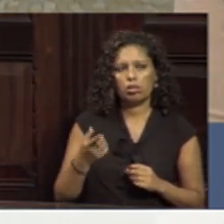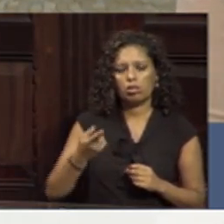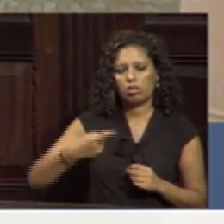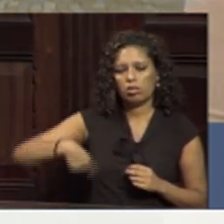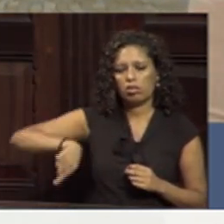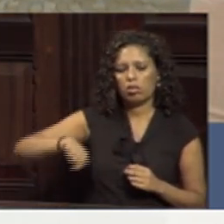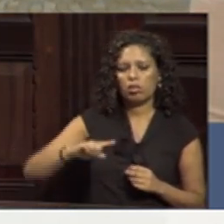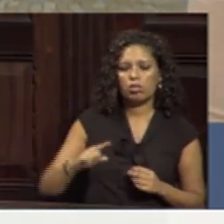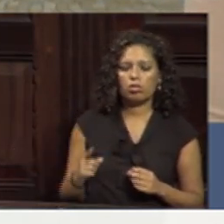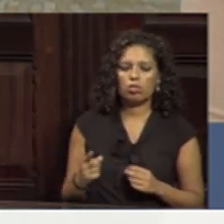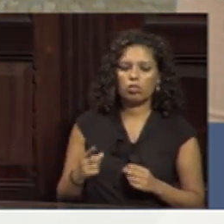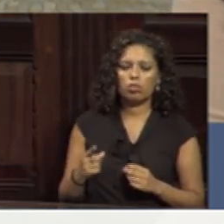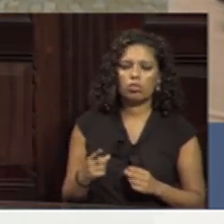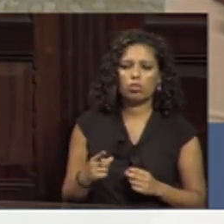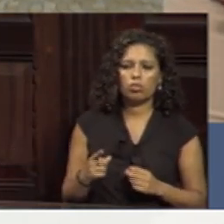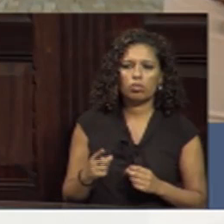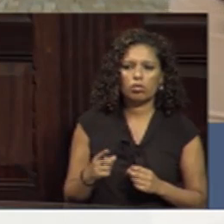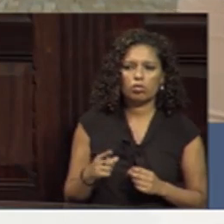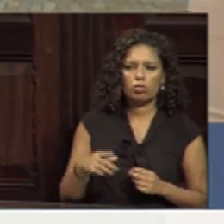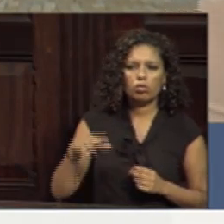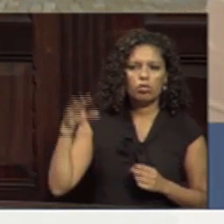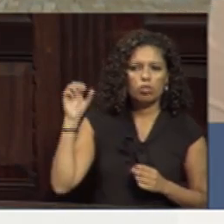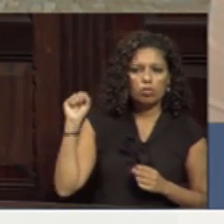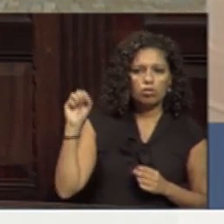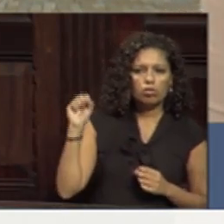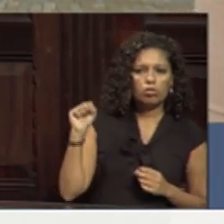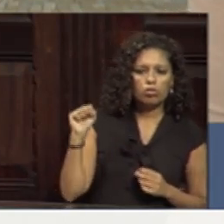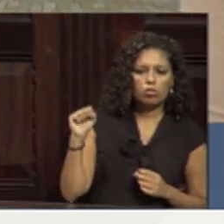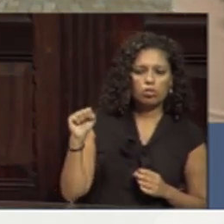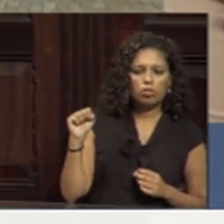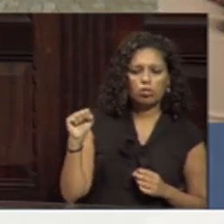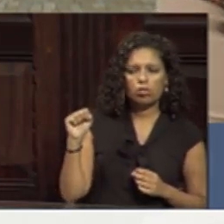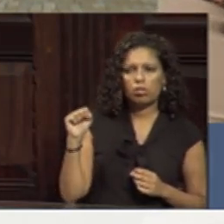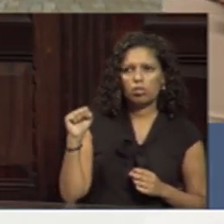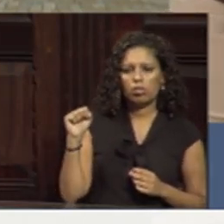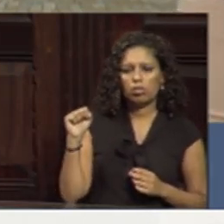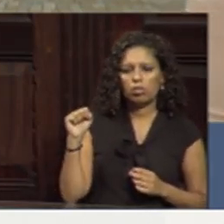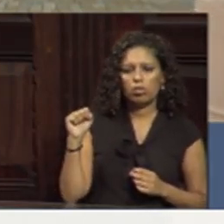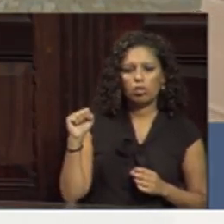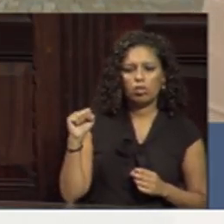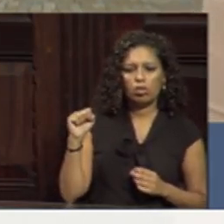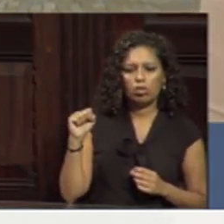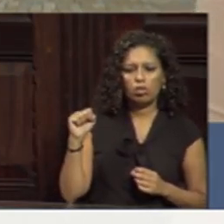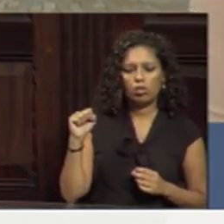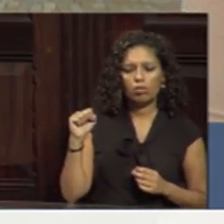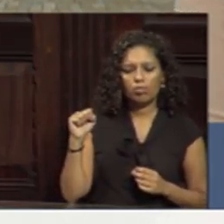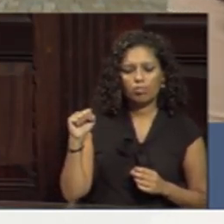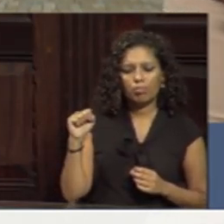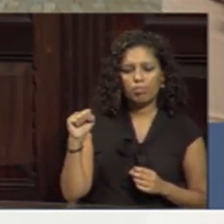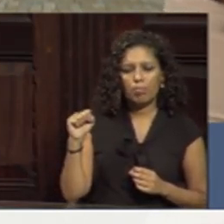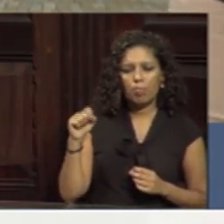lá, tem o sangue forte do nordestino, tem lá toda a sua